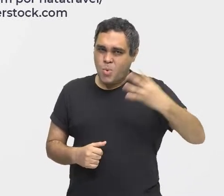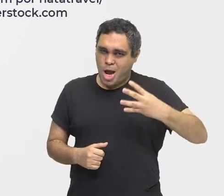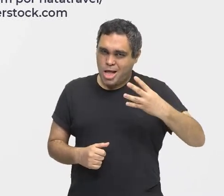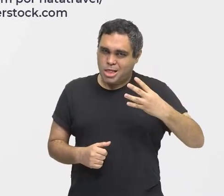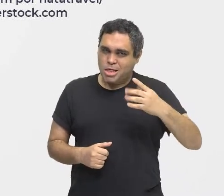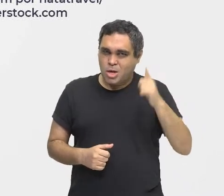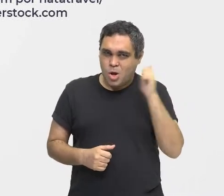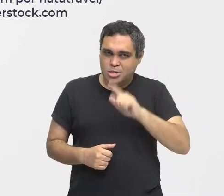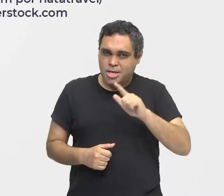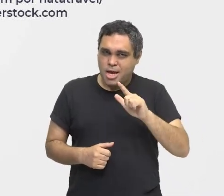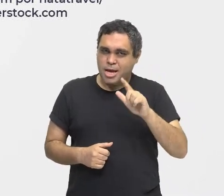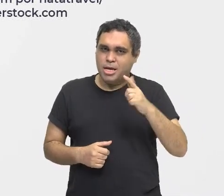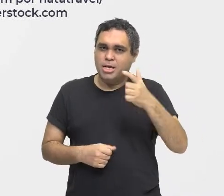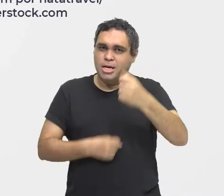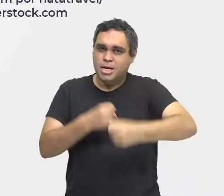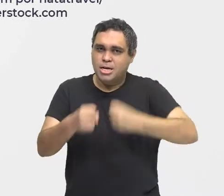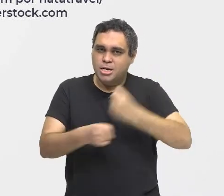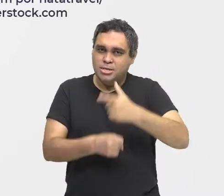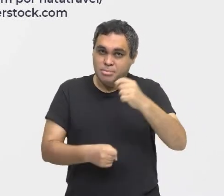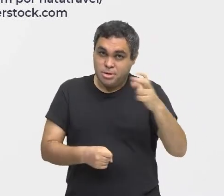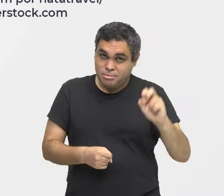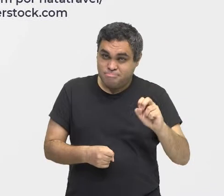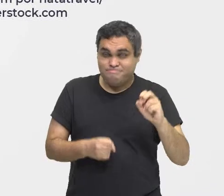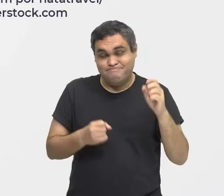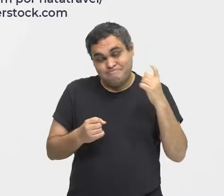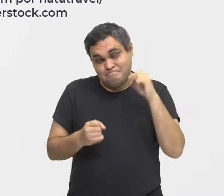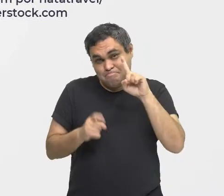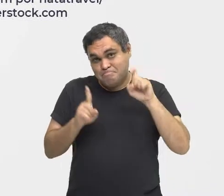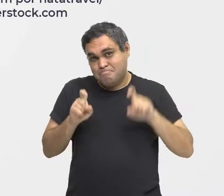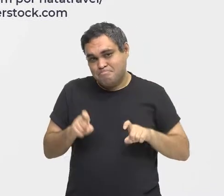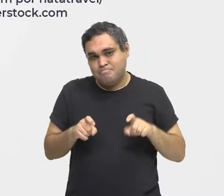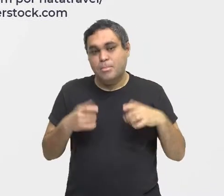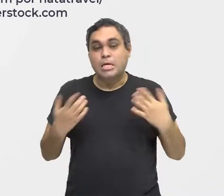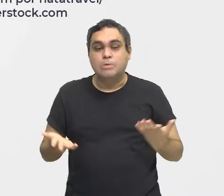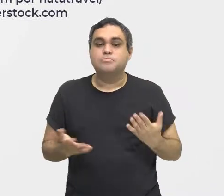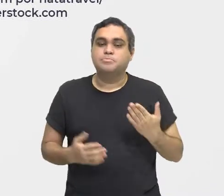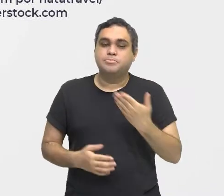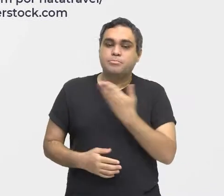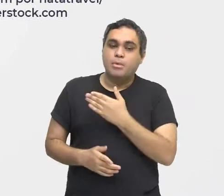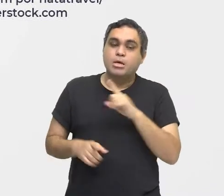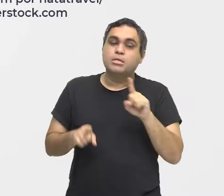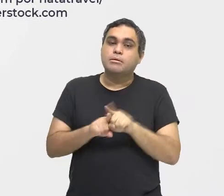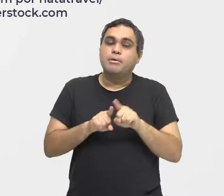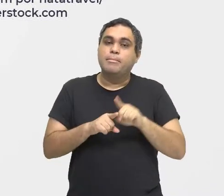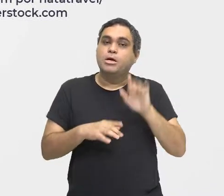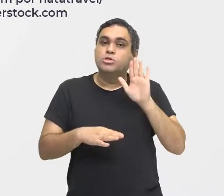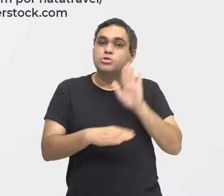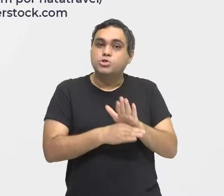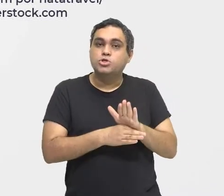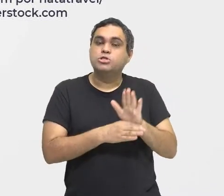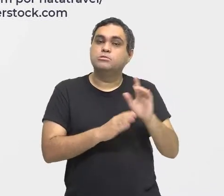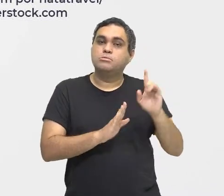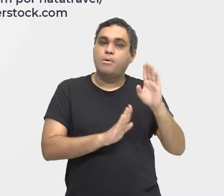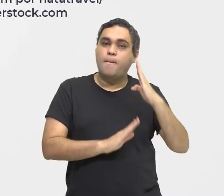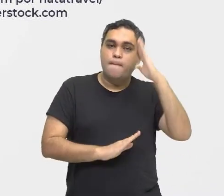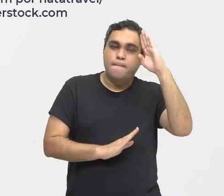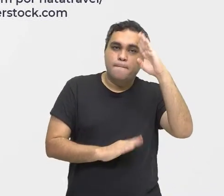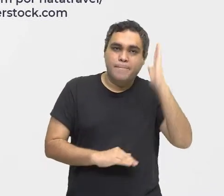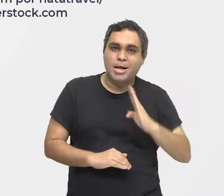Além disso, a gente verifica que, para também ajudar no desenvolvimento econômico brasileiro, também temos